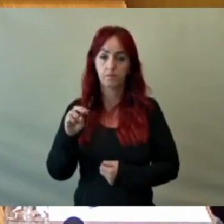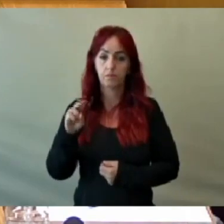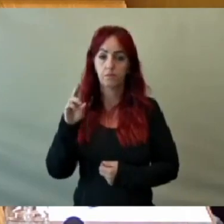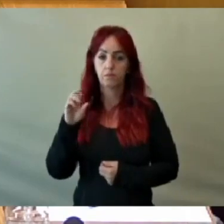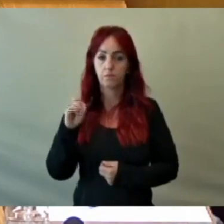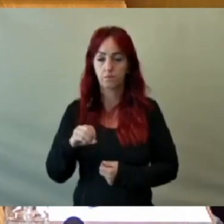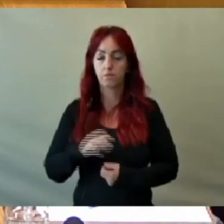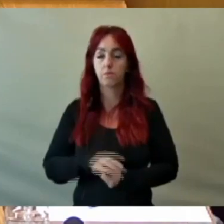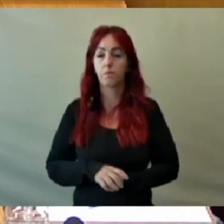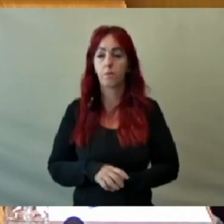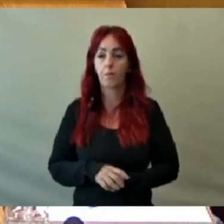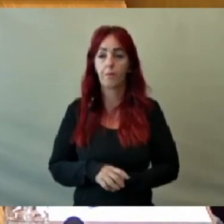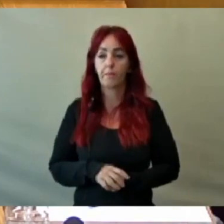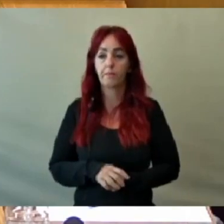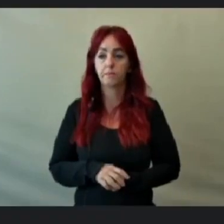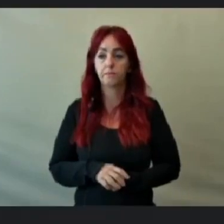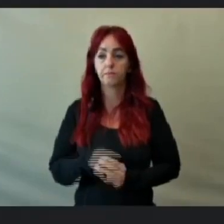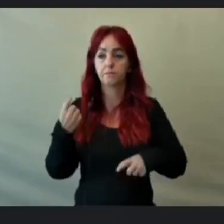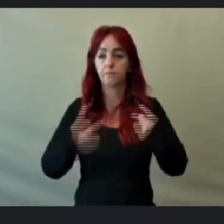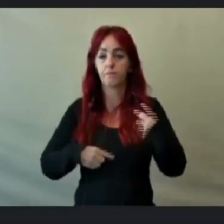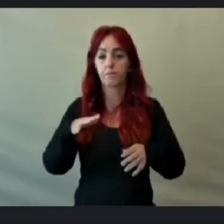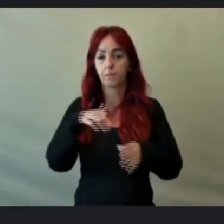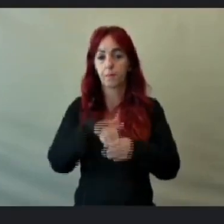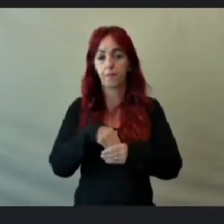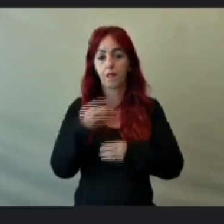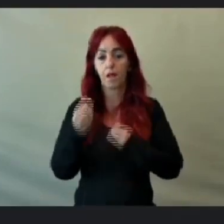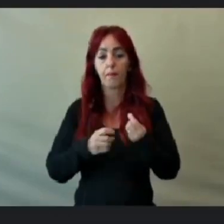votação. Como vota, vereador doutor Bruno Pedralva?